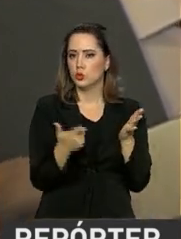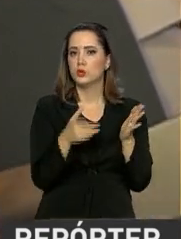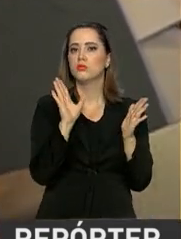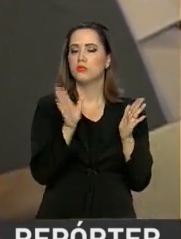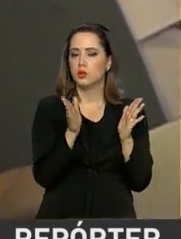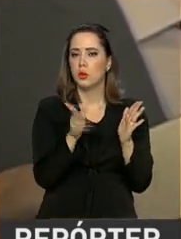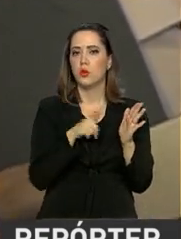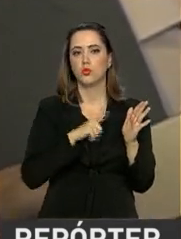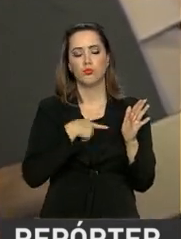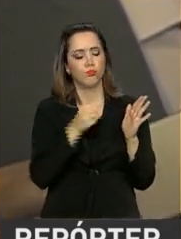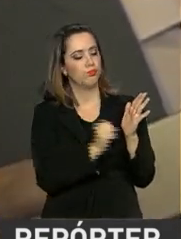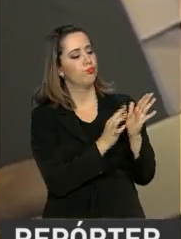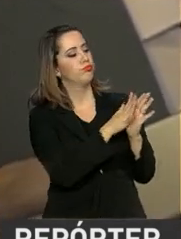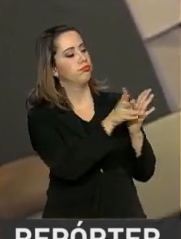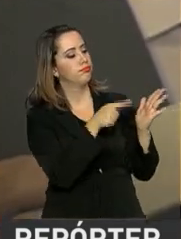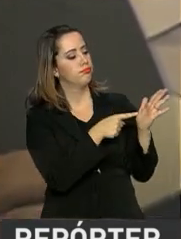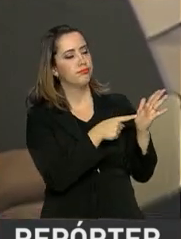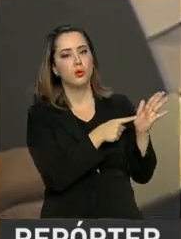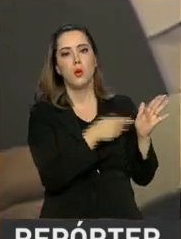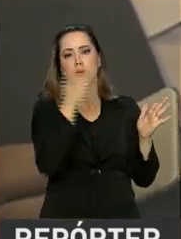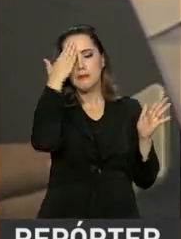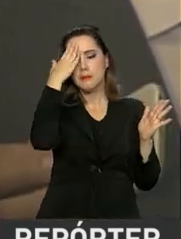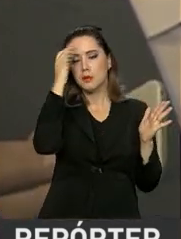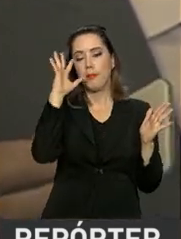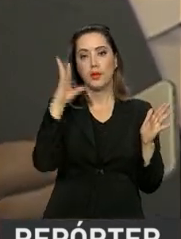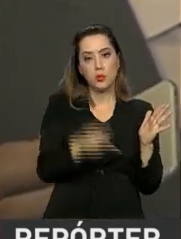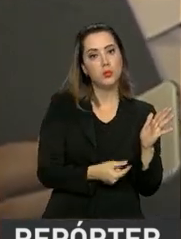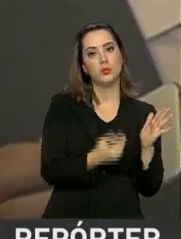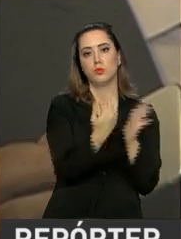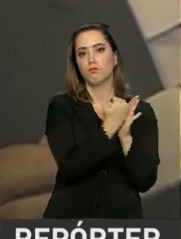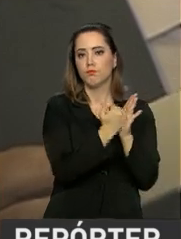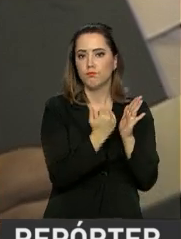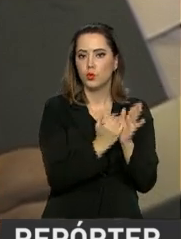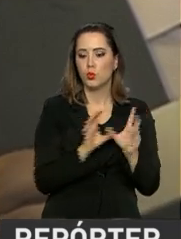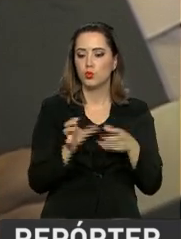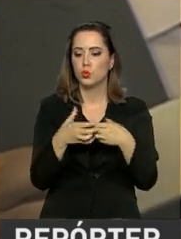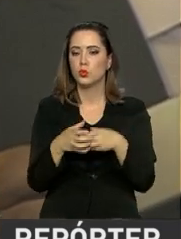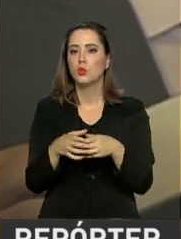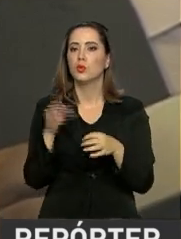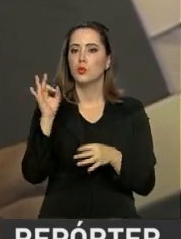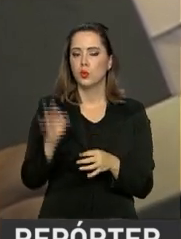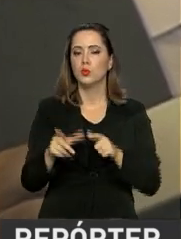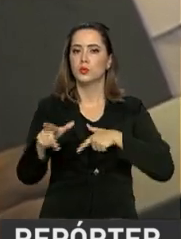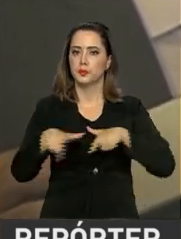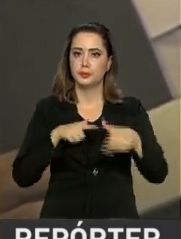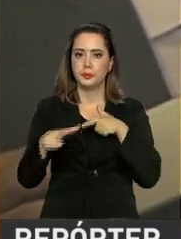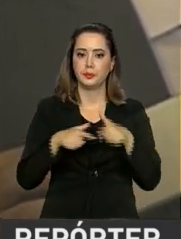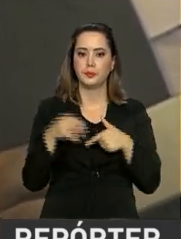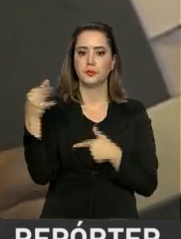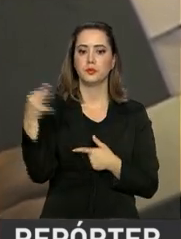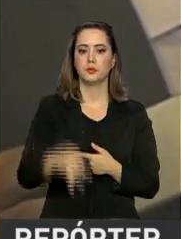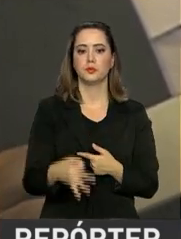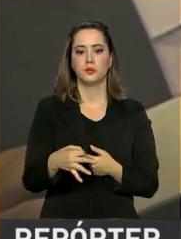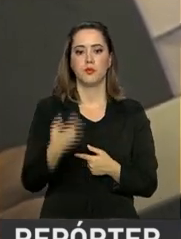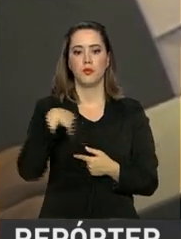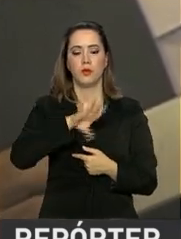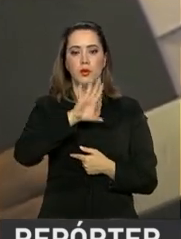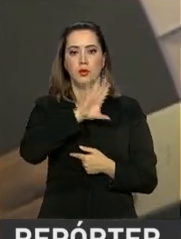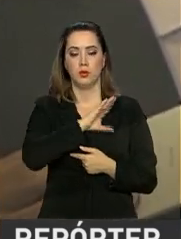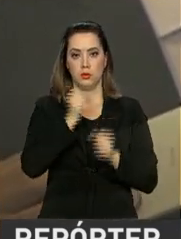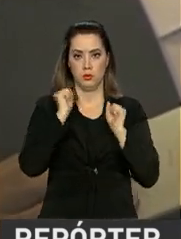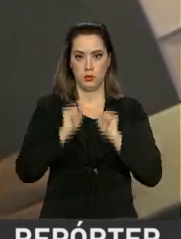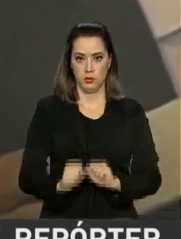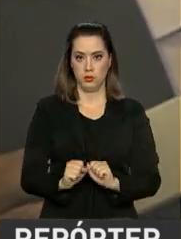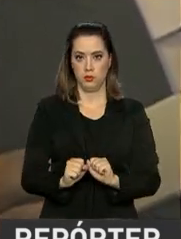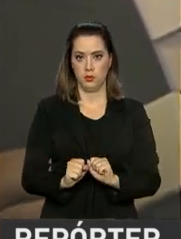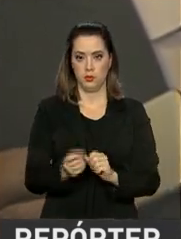um dos órgãos esteja bem definido, que nós possamos restabelecer um